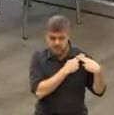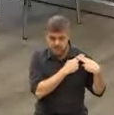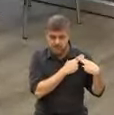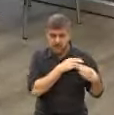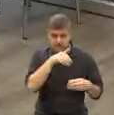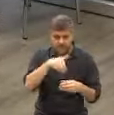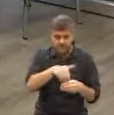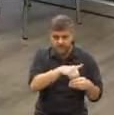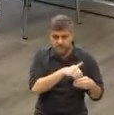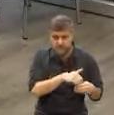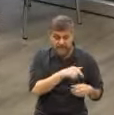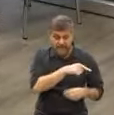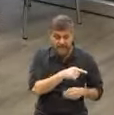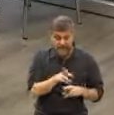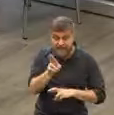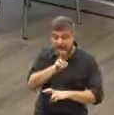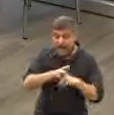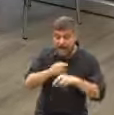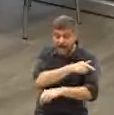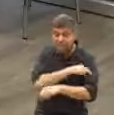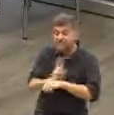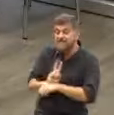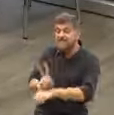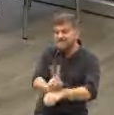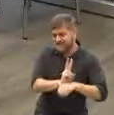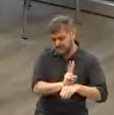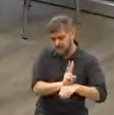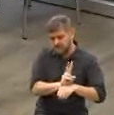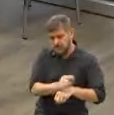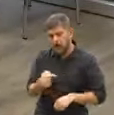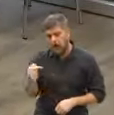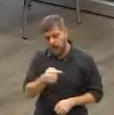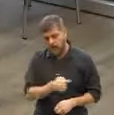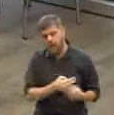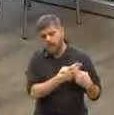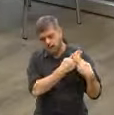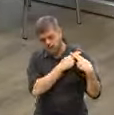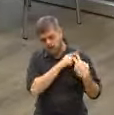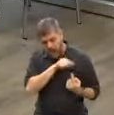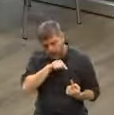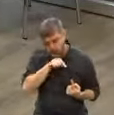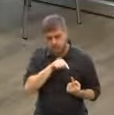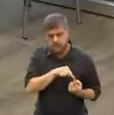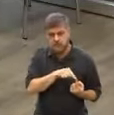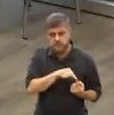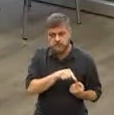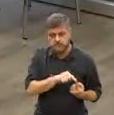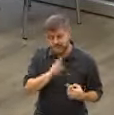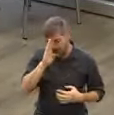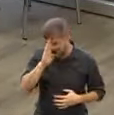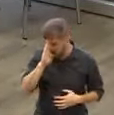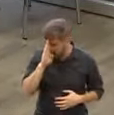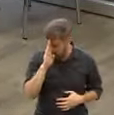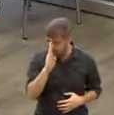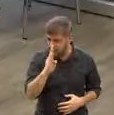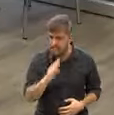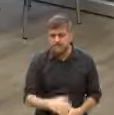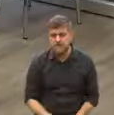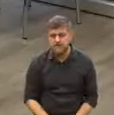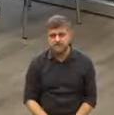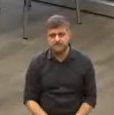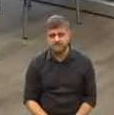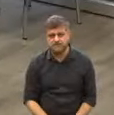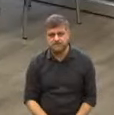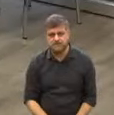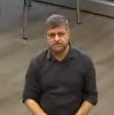eleito. E é um órgão fiscalizador também. Fiscalizador. Eu queria falar um pouquinho da prestação de contas também, vocês fiscalizam isso.